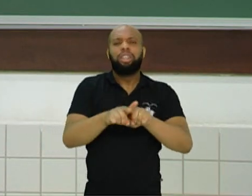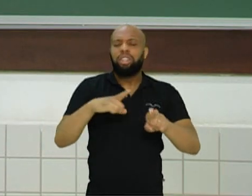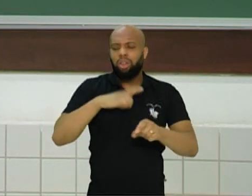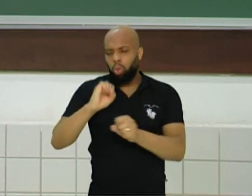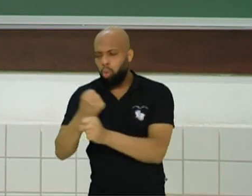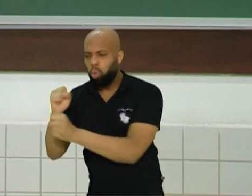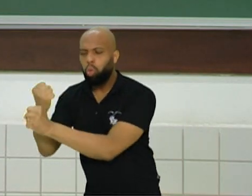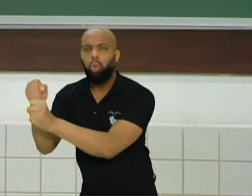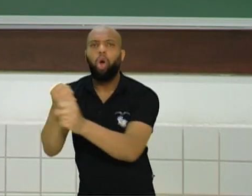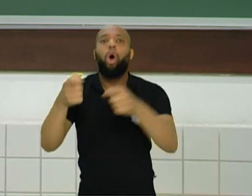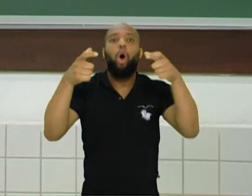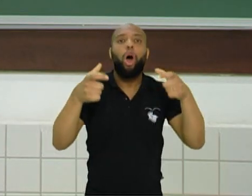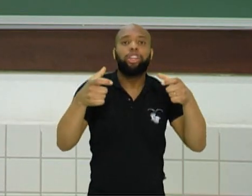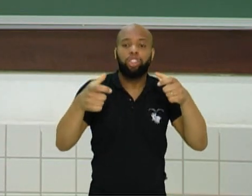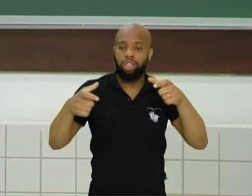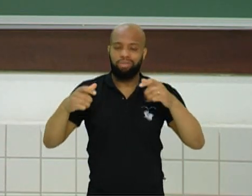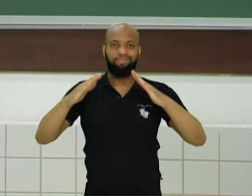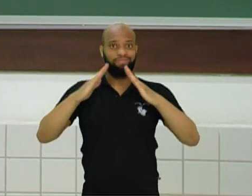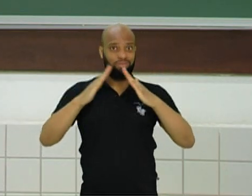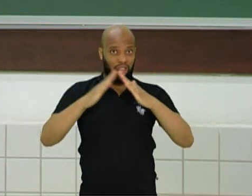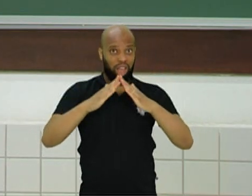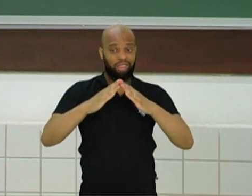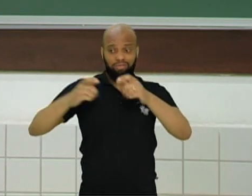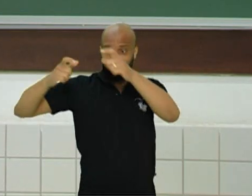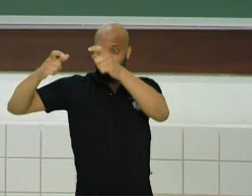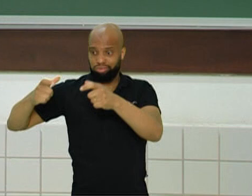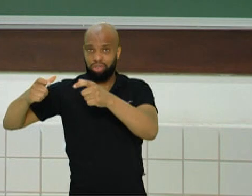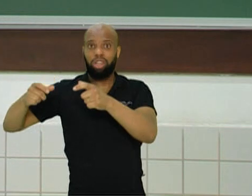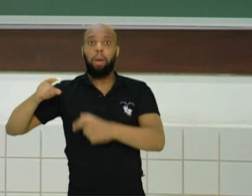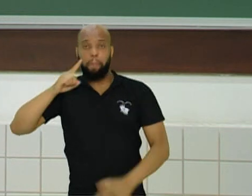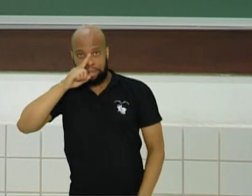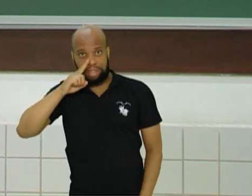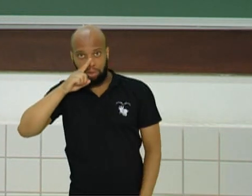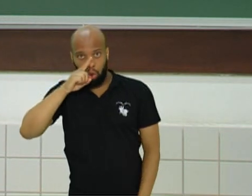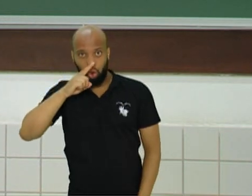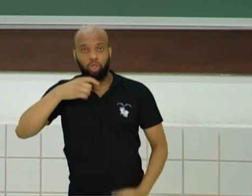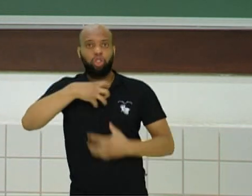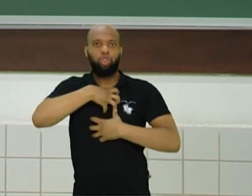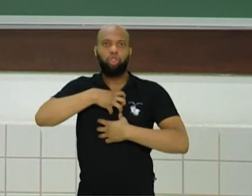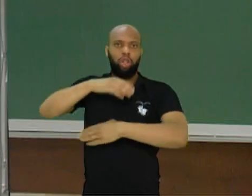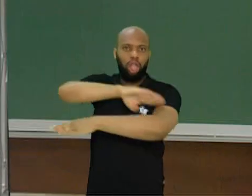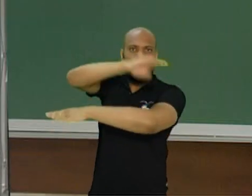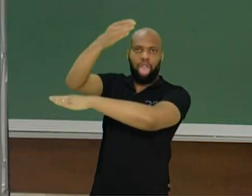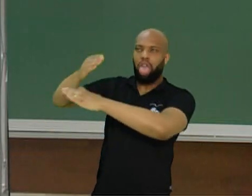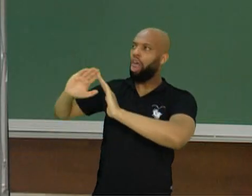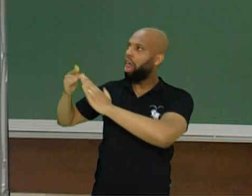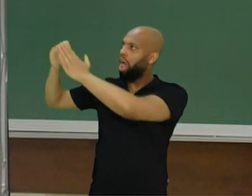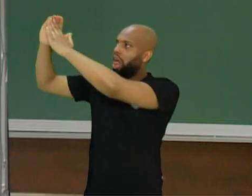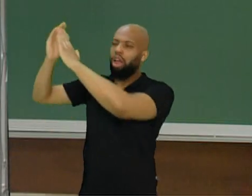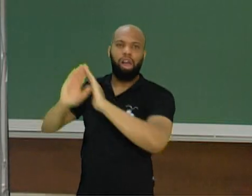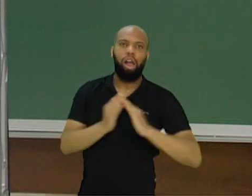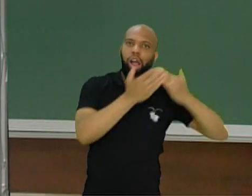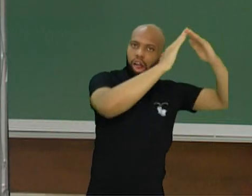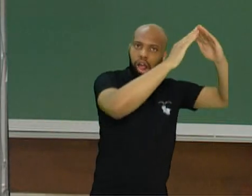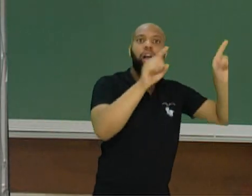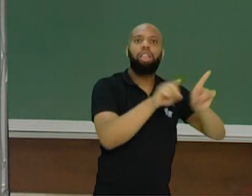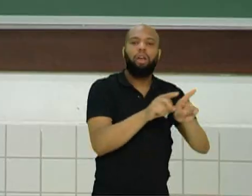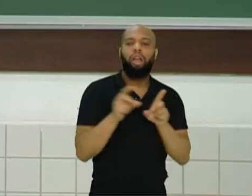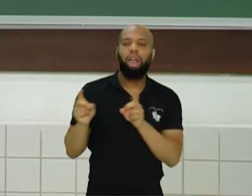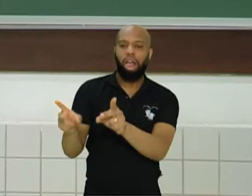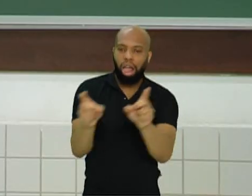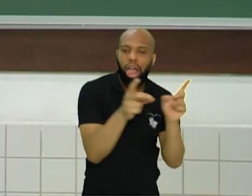construídas em áreas de risco, em morros, né? São lugares onde se acentua a questão do tráfico de